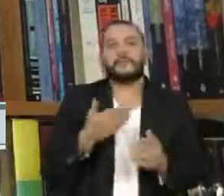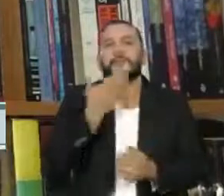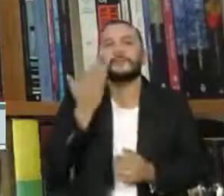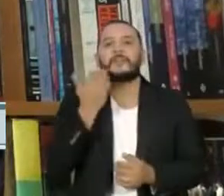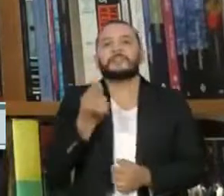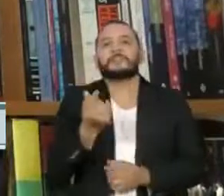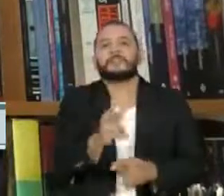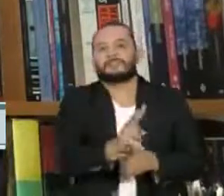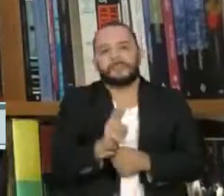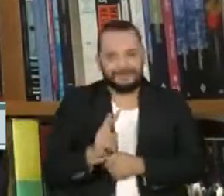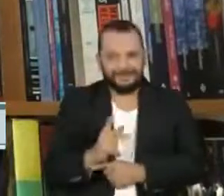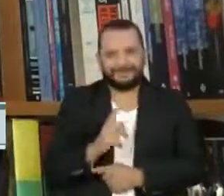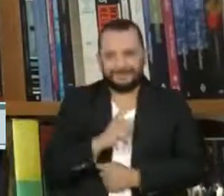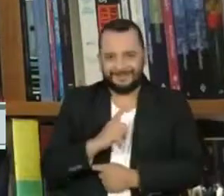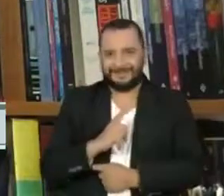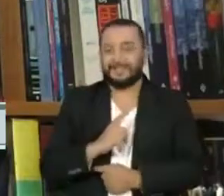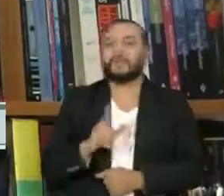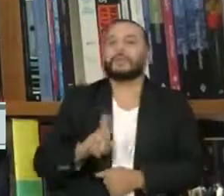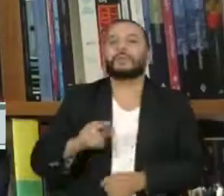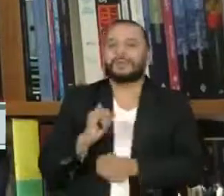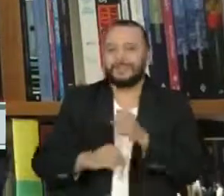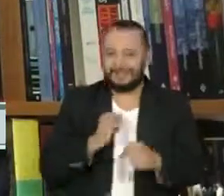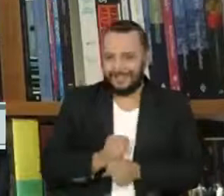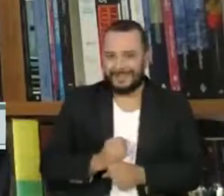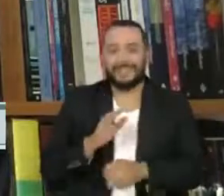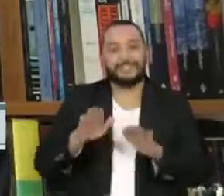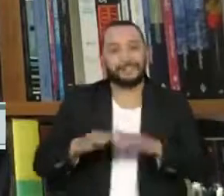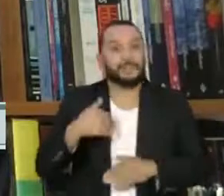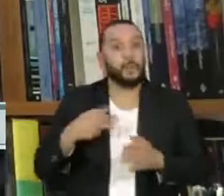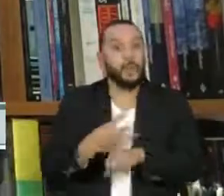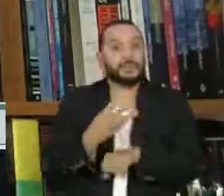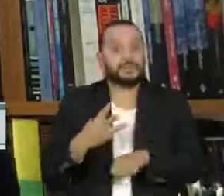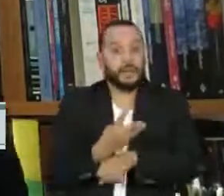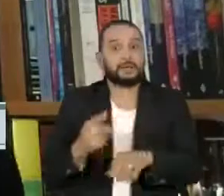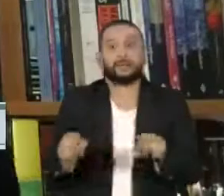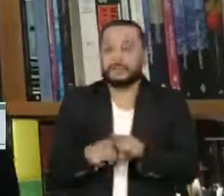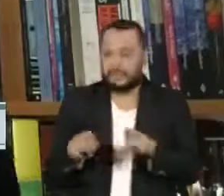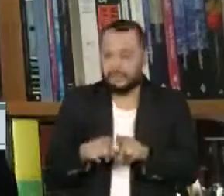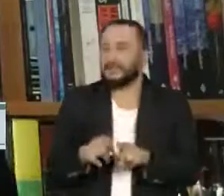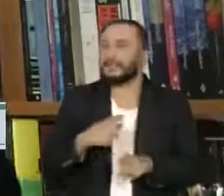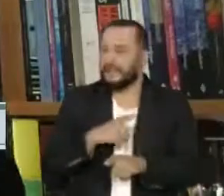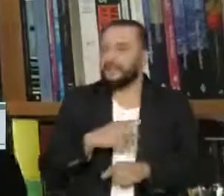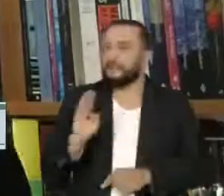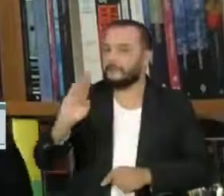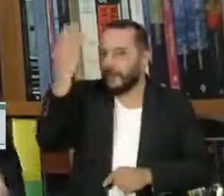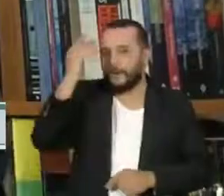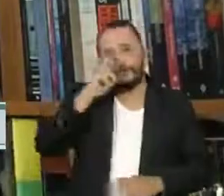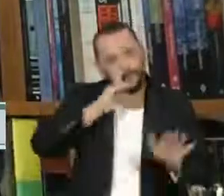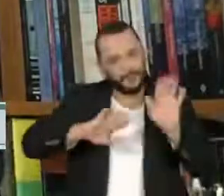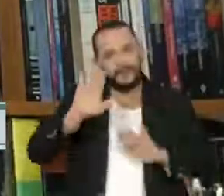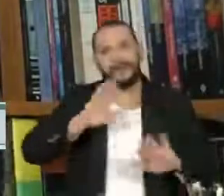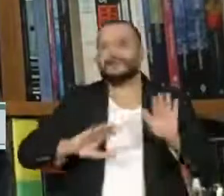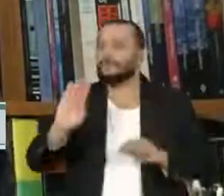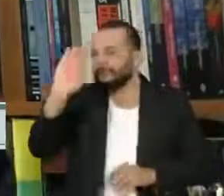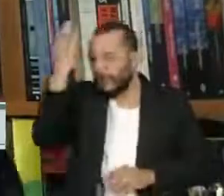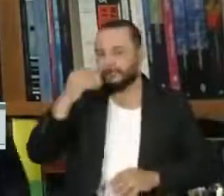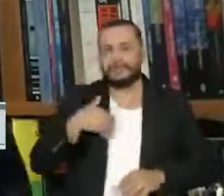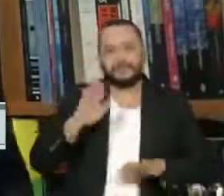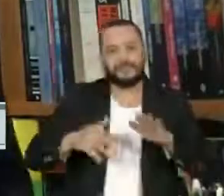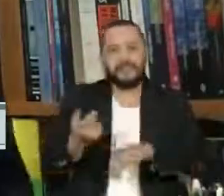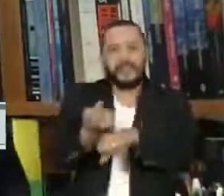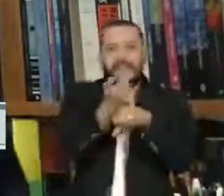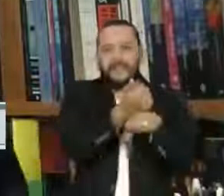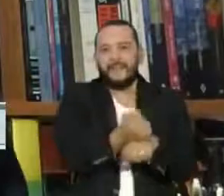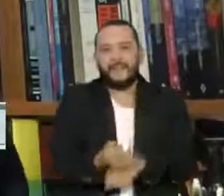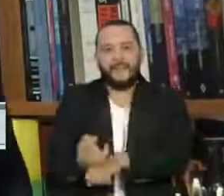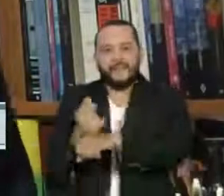de crédito através da internet, às vezes através do WhatsApp, também as fraudes estão migrando, né? Então, o primeiro indício